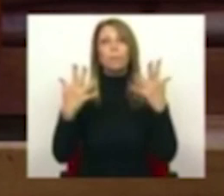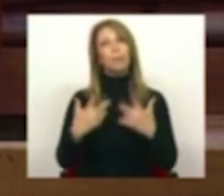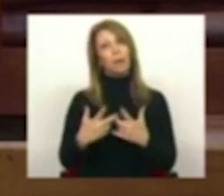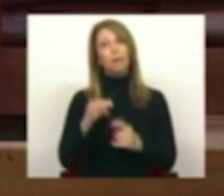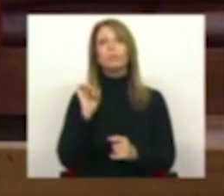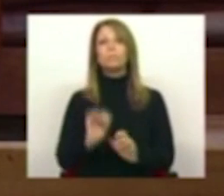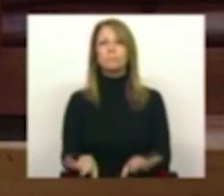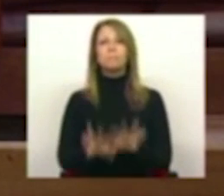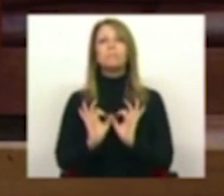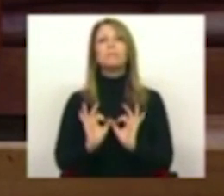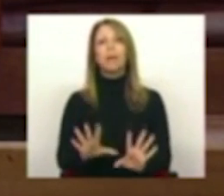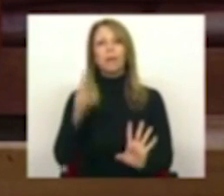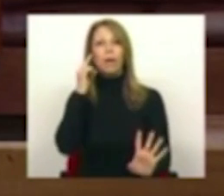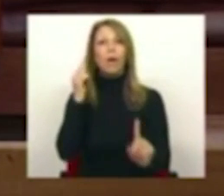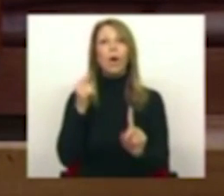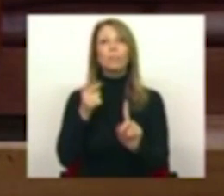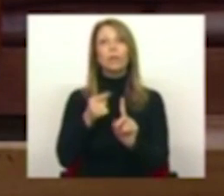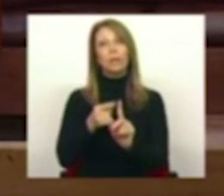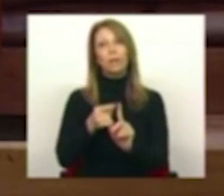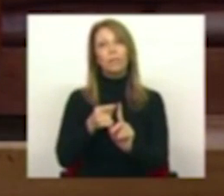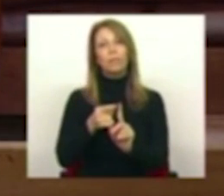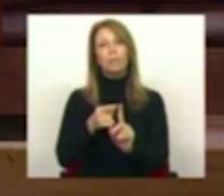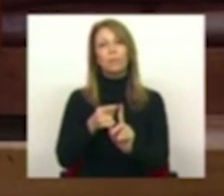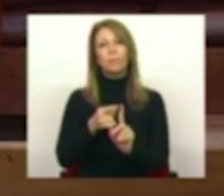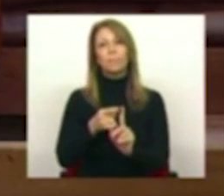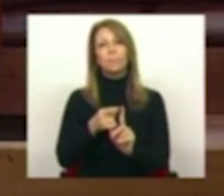sejam igualmente os objetivos da